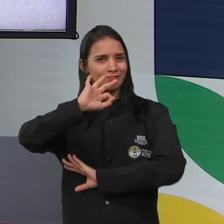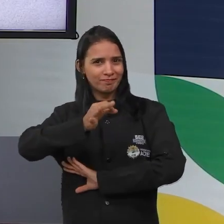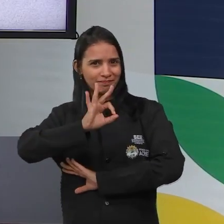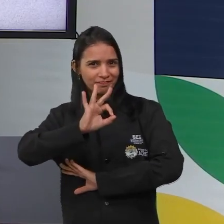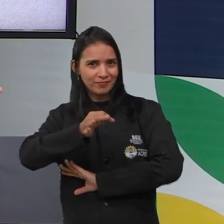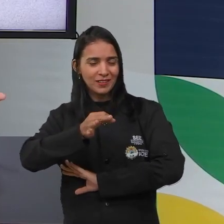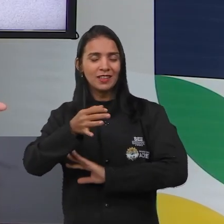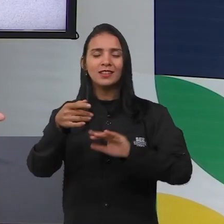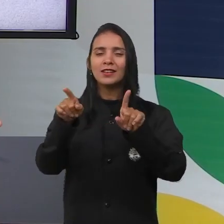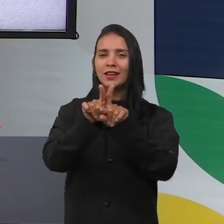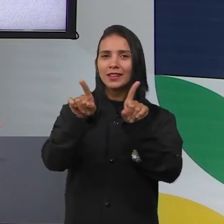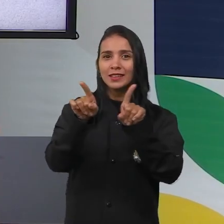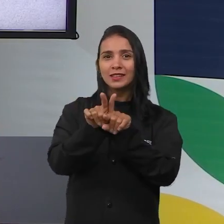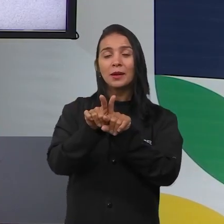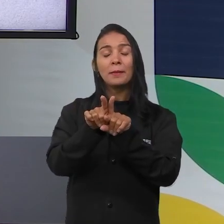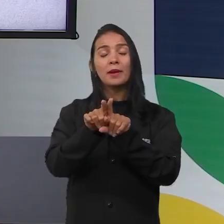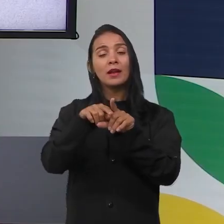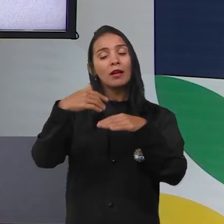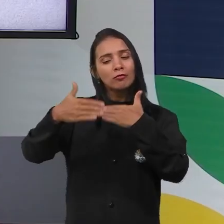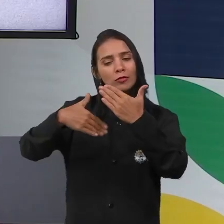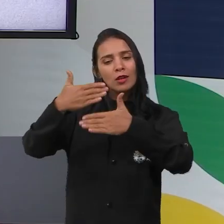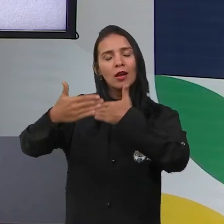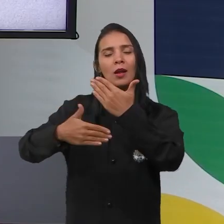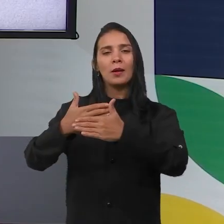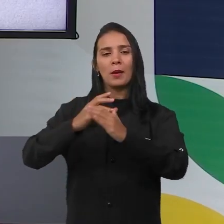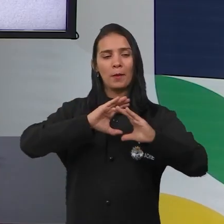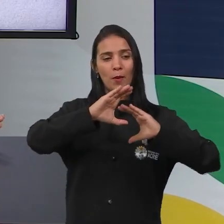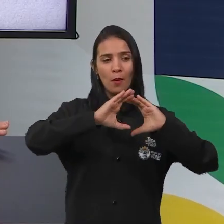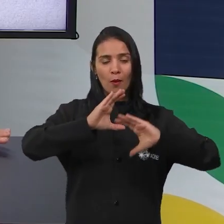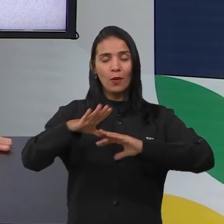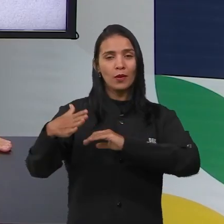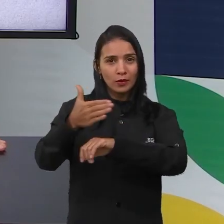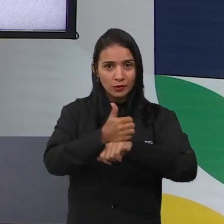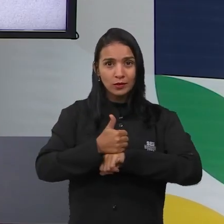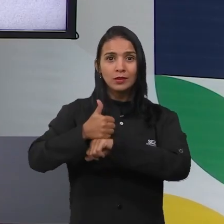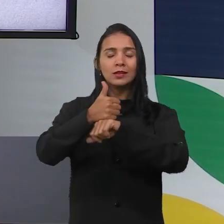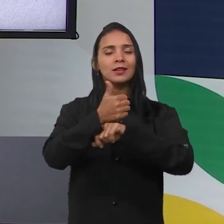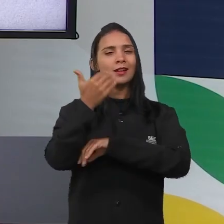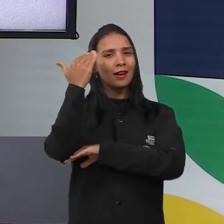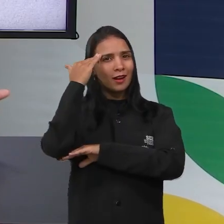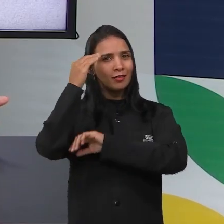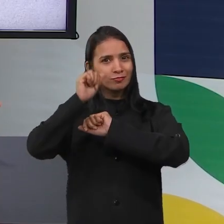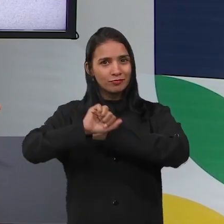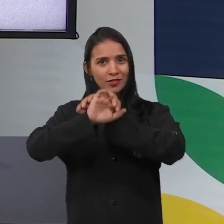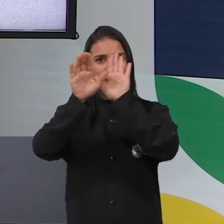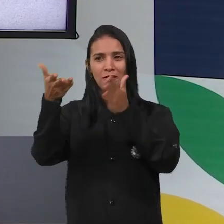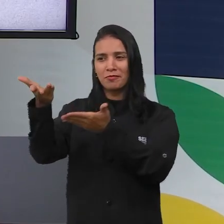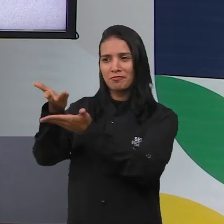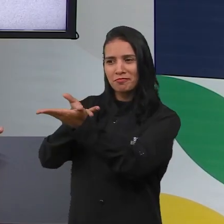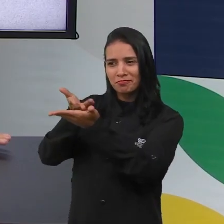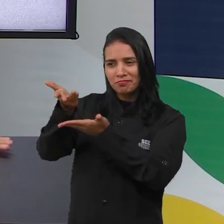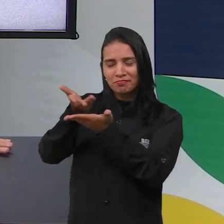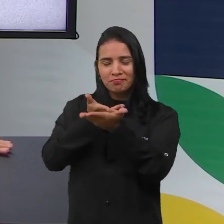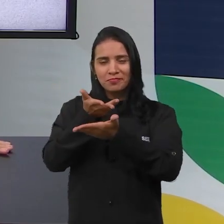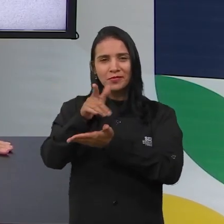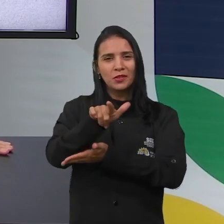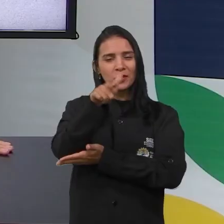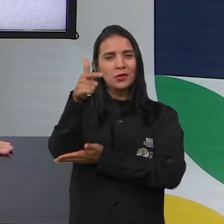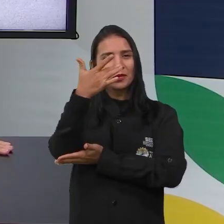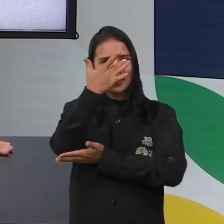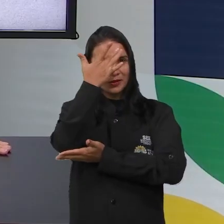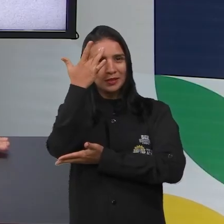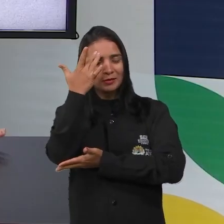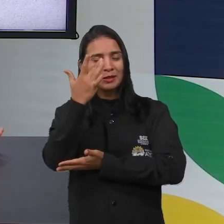e também passa a se comunicar e entender melhor toda essa ideia